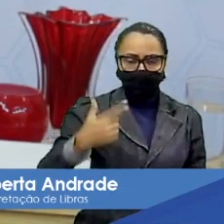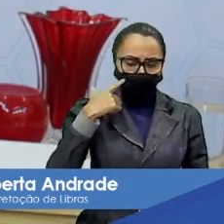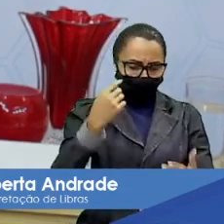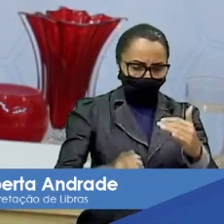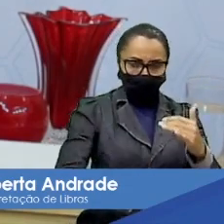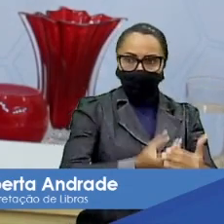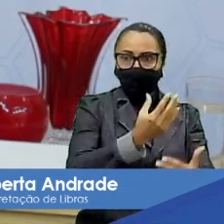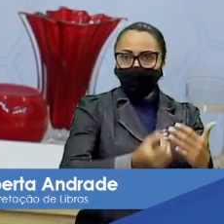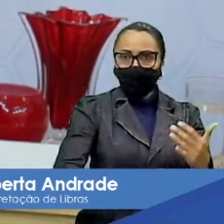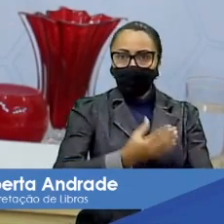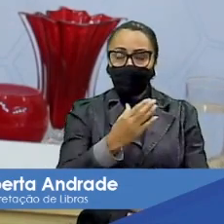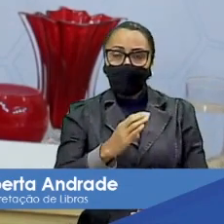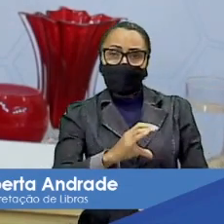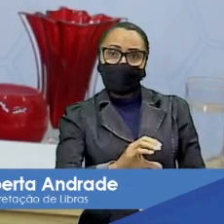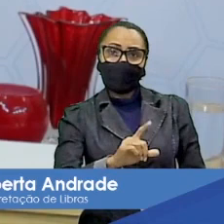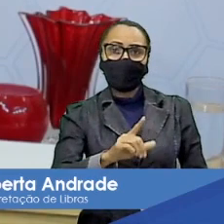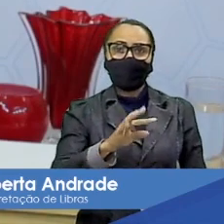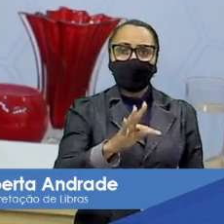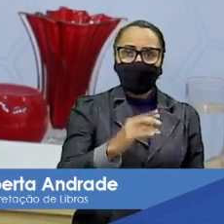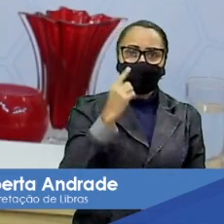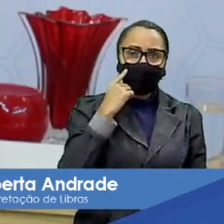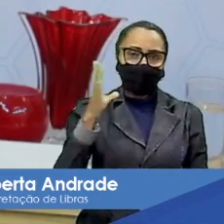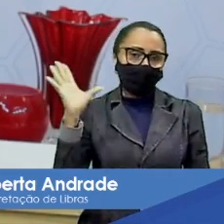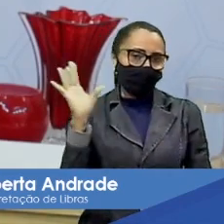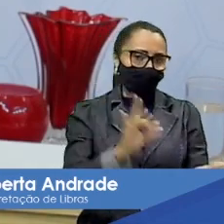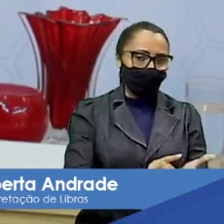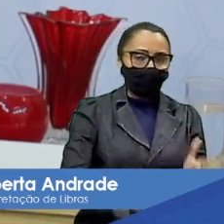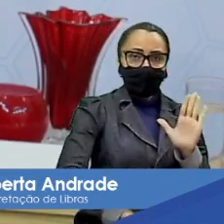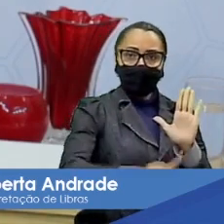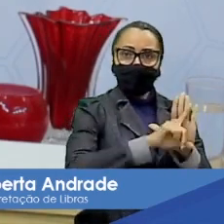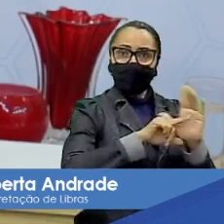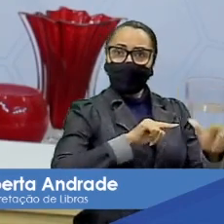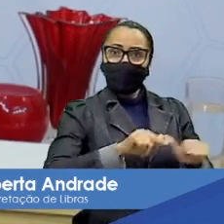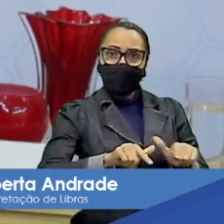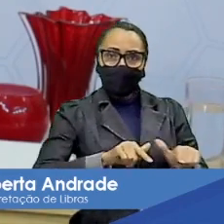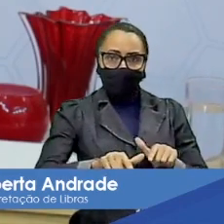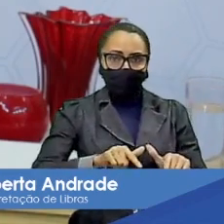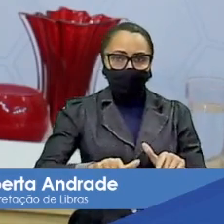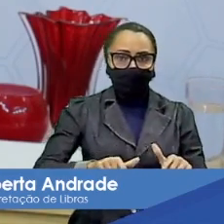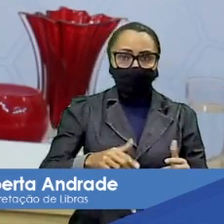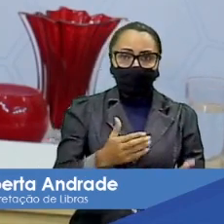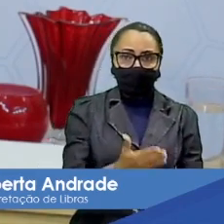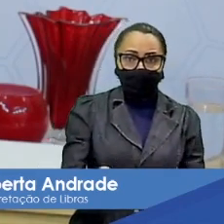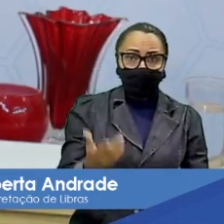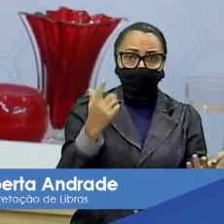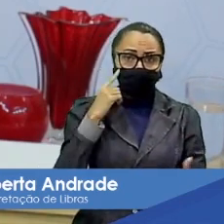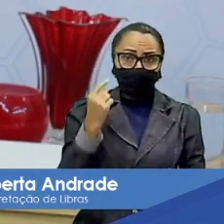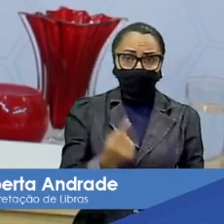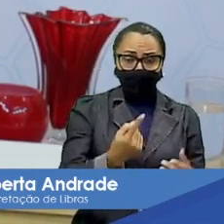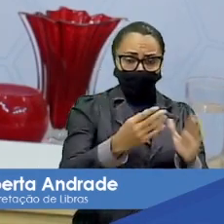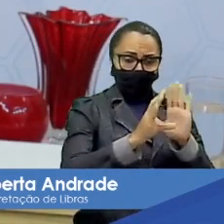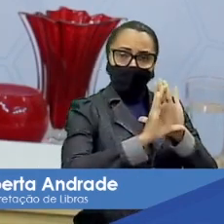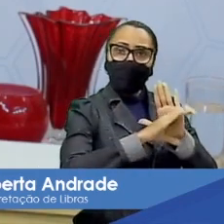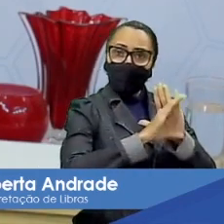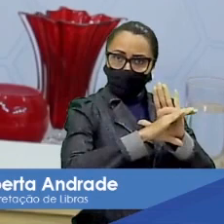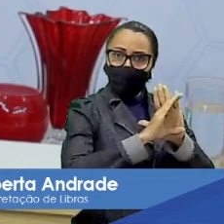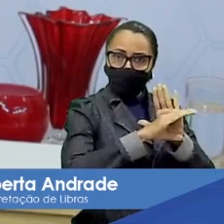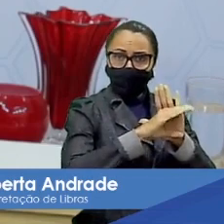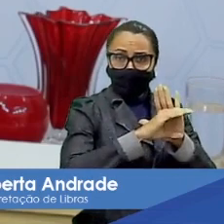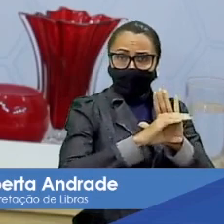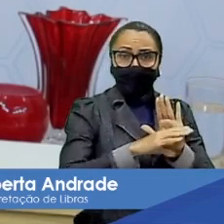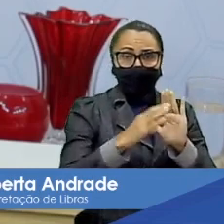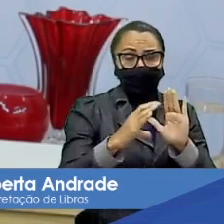criado a CLT, né, a Consolidação da Lei de Trabalho. E aí, um dos capítulos dessa